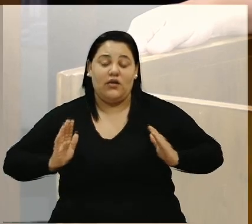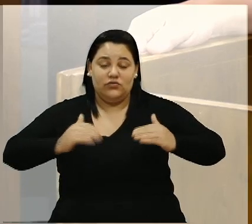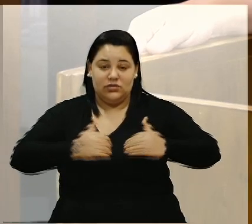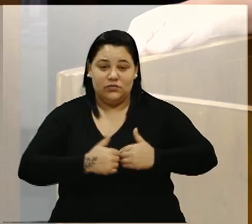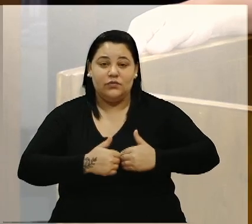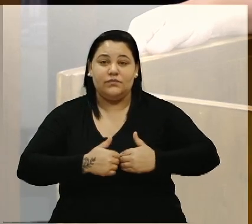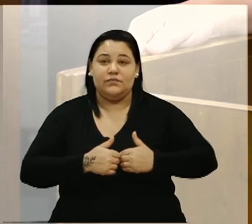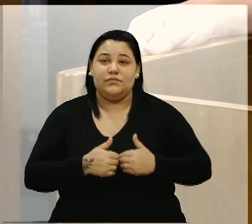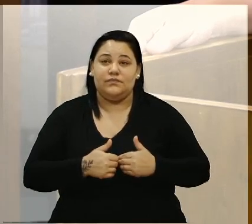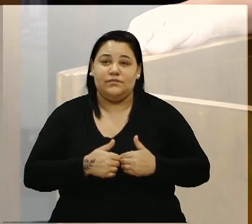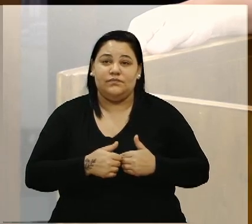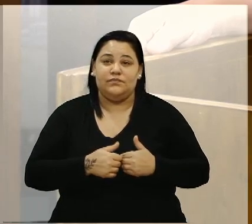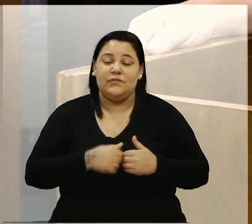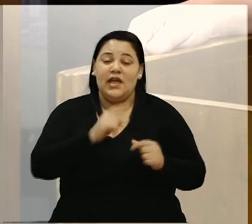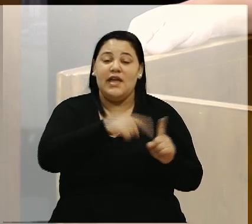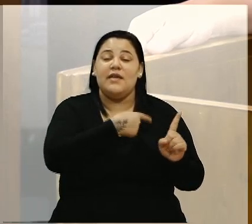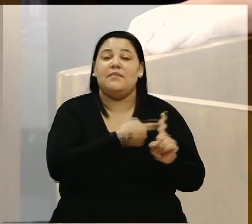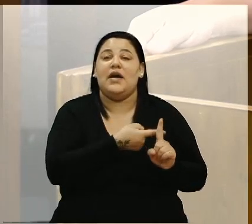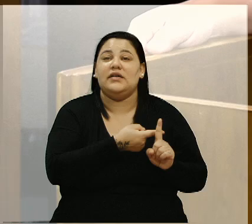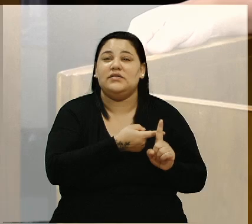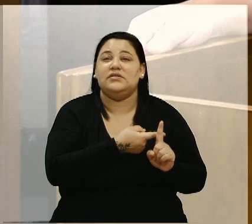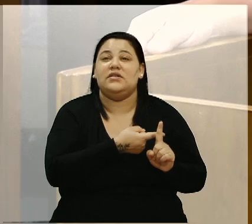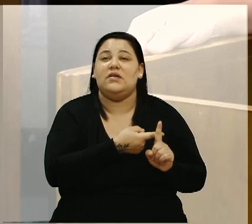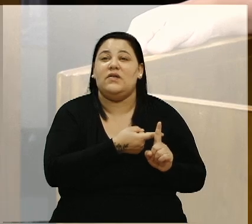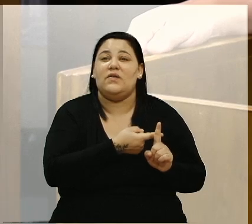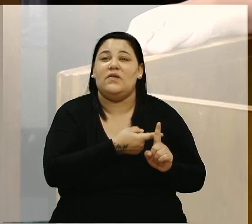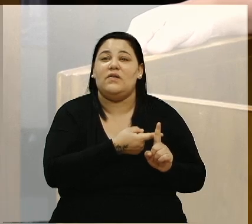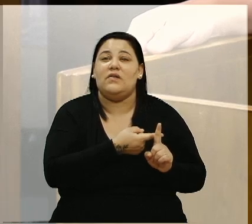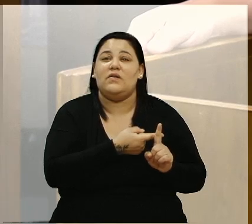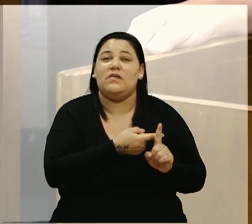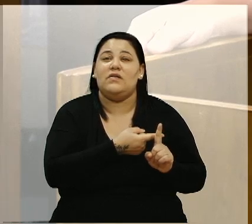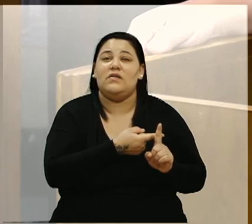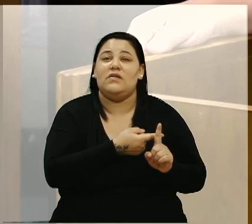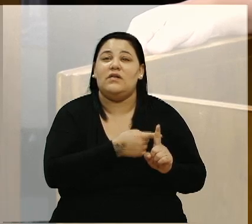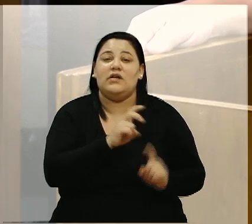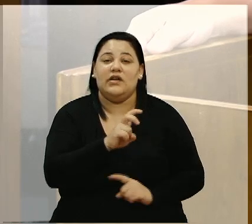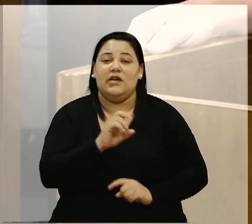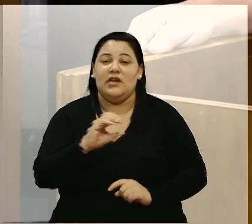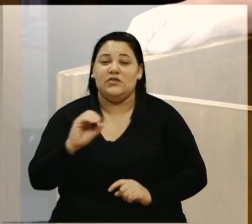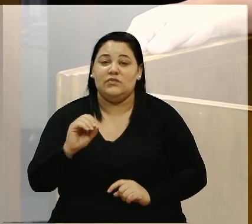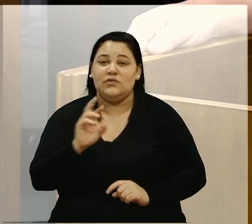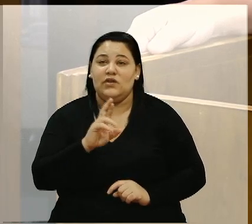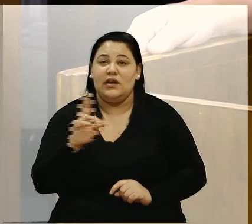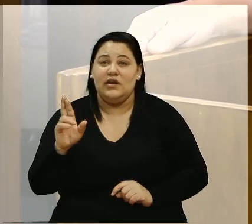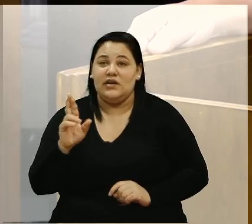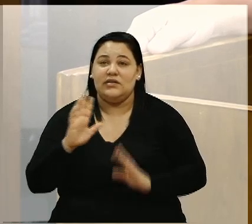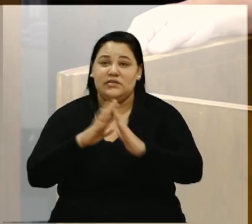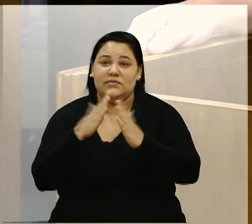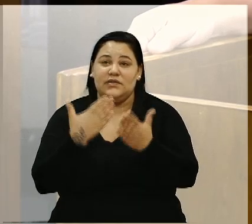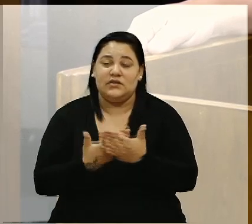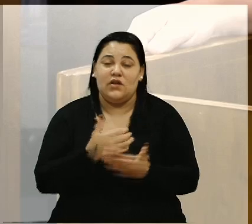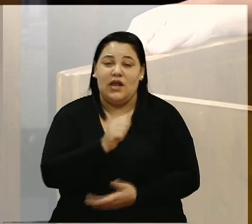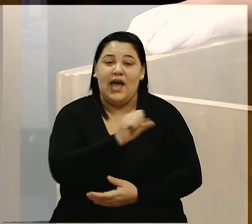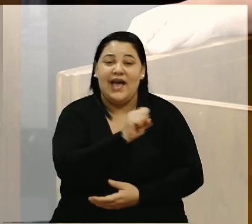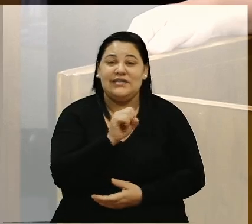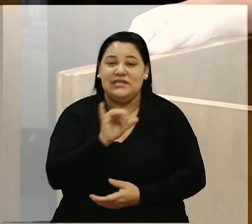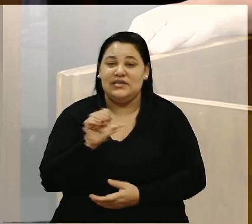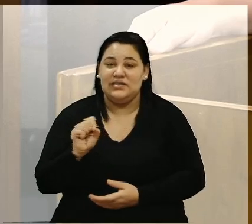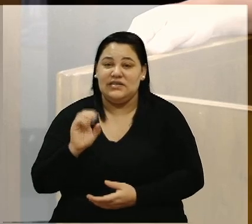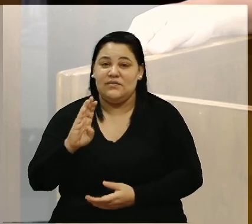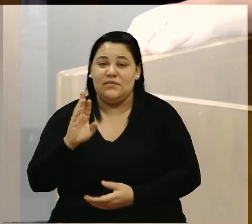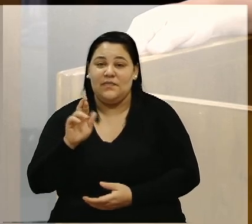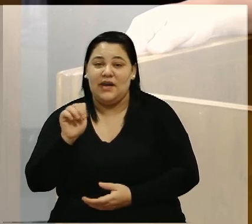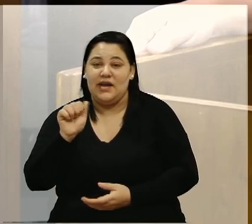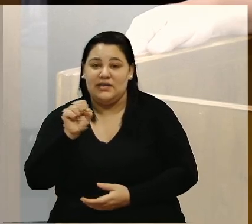autistas e mais R$500 mil para a Escola Assis Brasil. Então